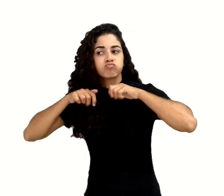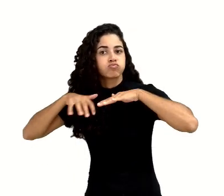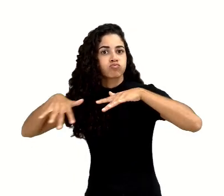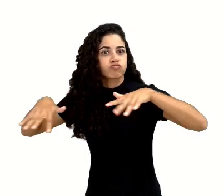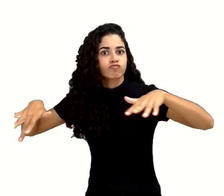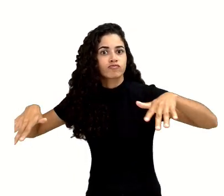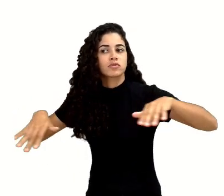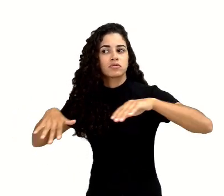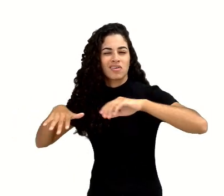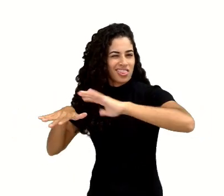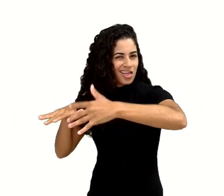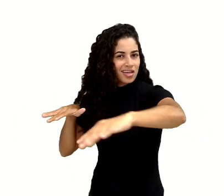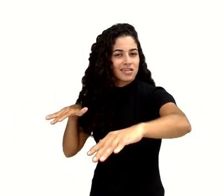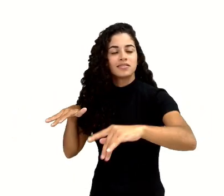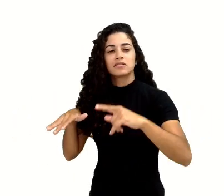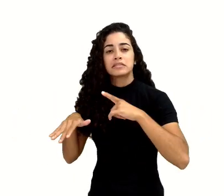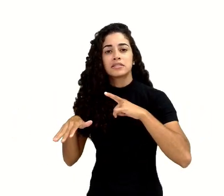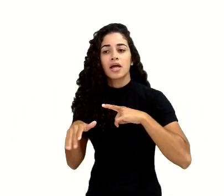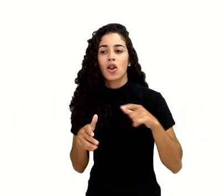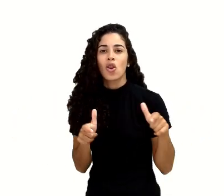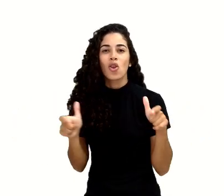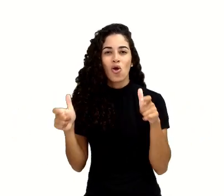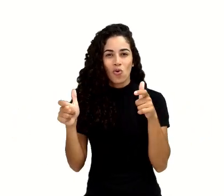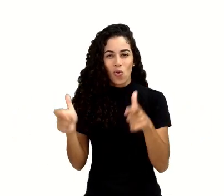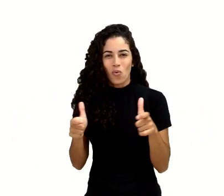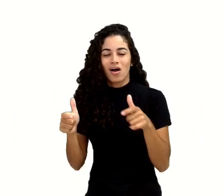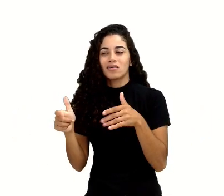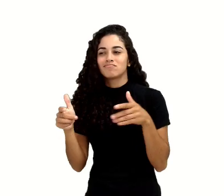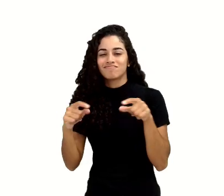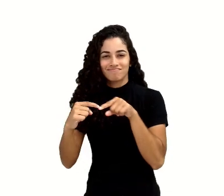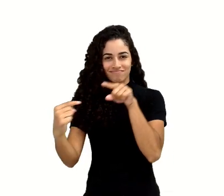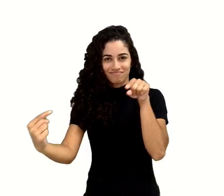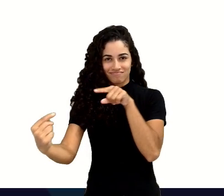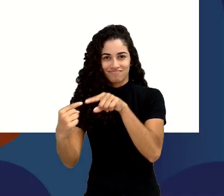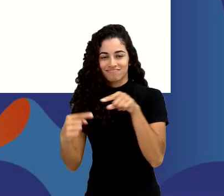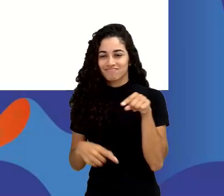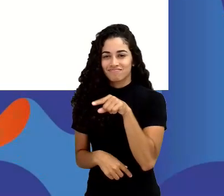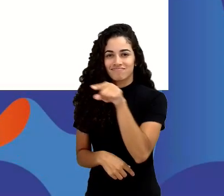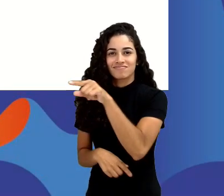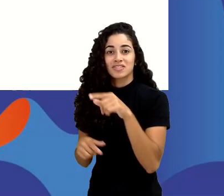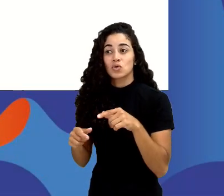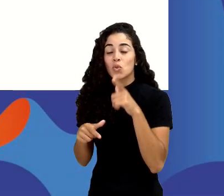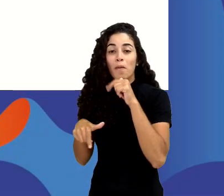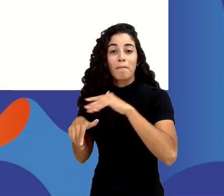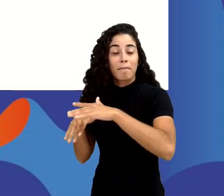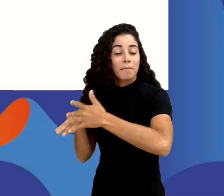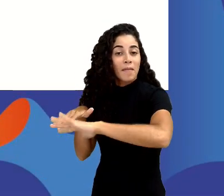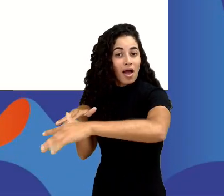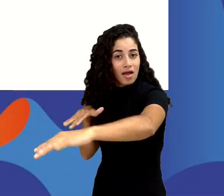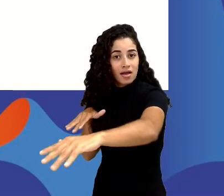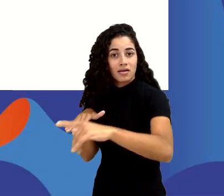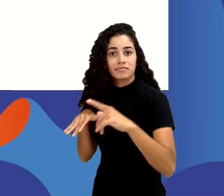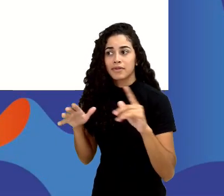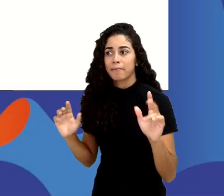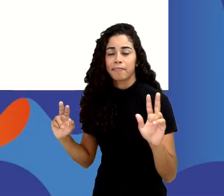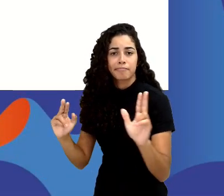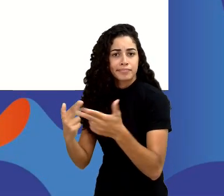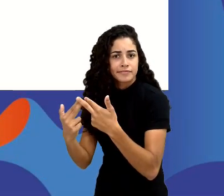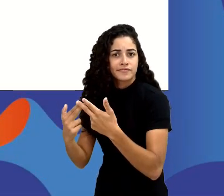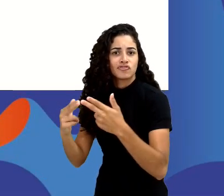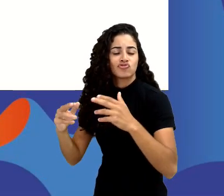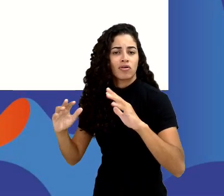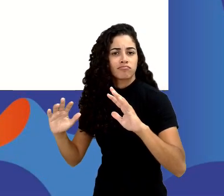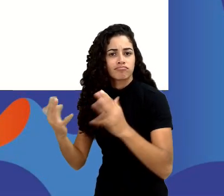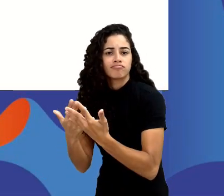marítima começou, as rotas de comércio via mar Mediterrâneo, elas haviam sido fechadas e os